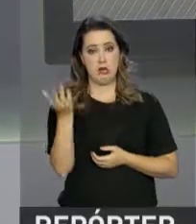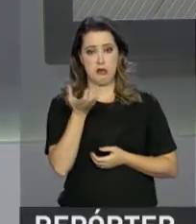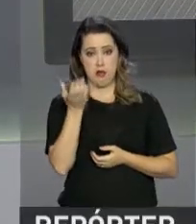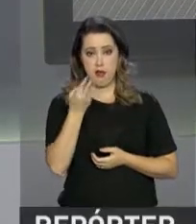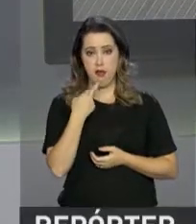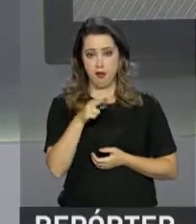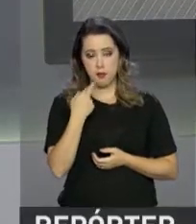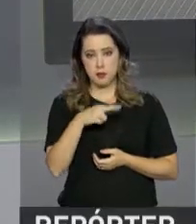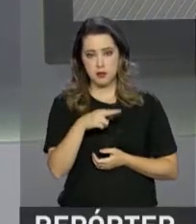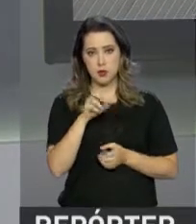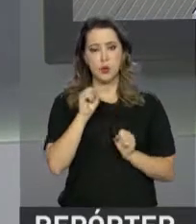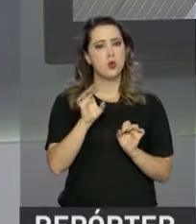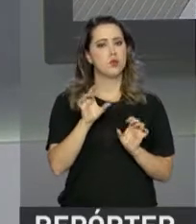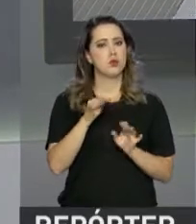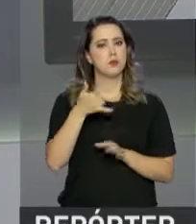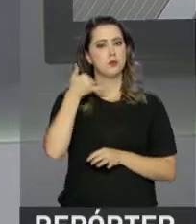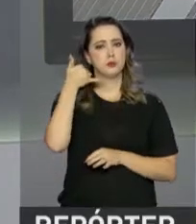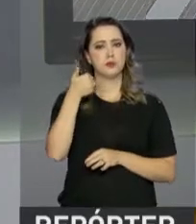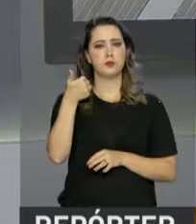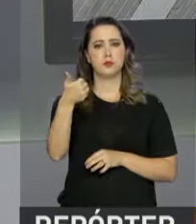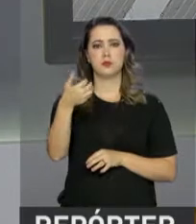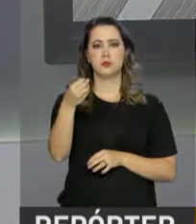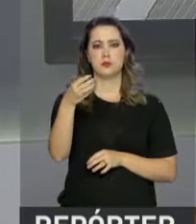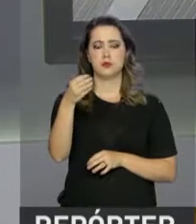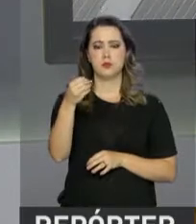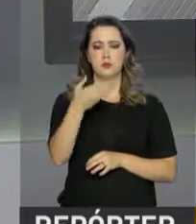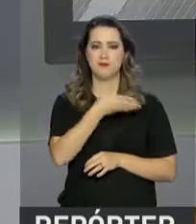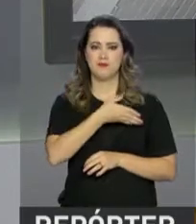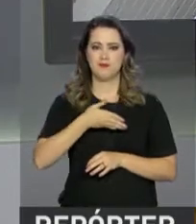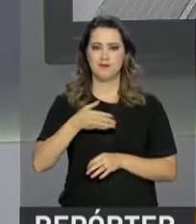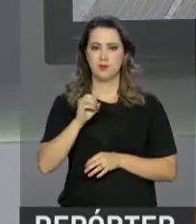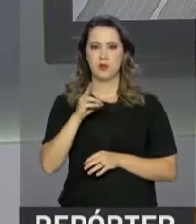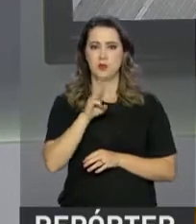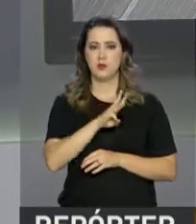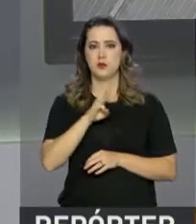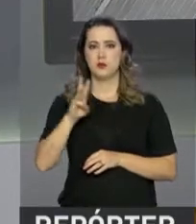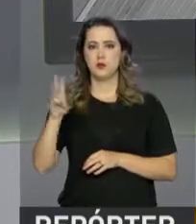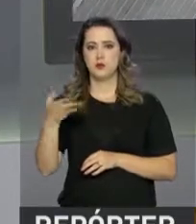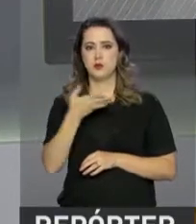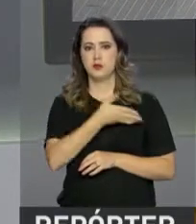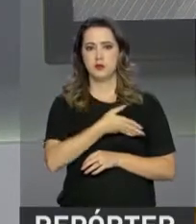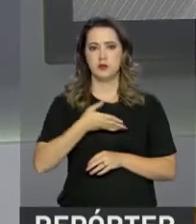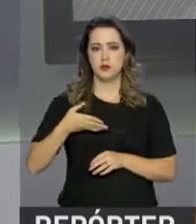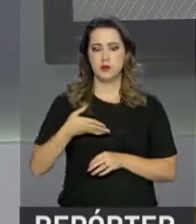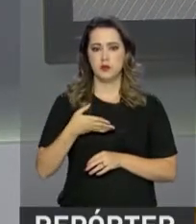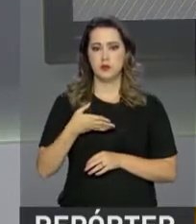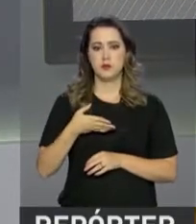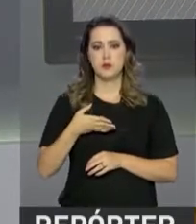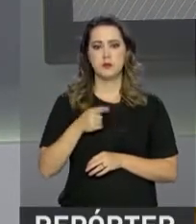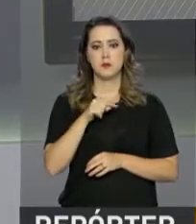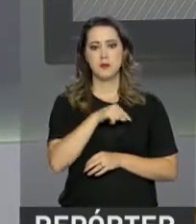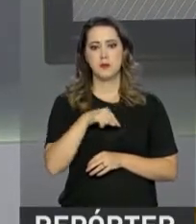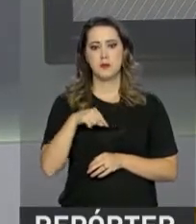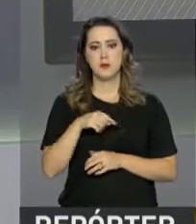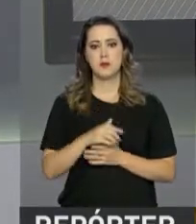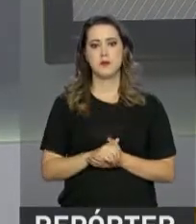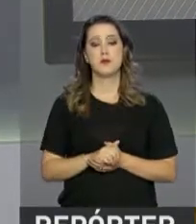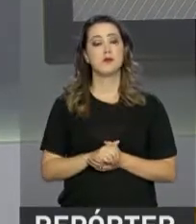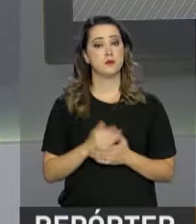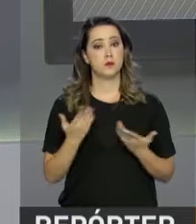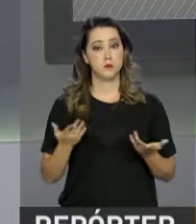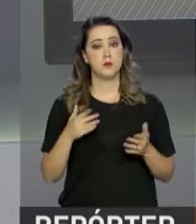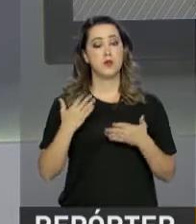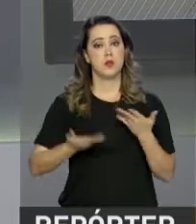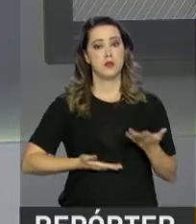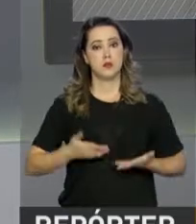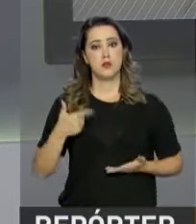fazer uma denúncia basta ligar para o disque 100 ou acessar o portal humaniza redes e fazer a denúncia pela internet o